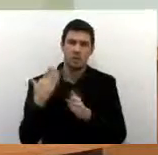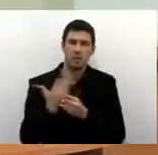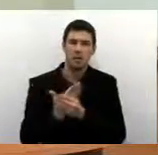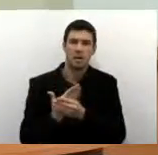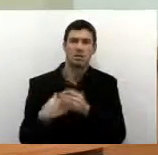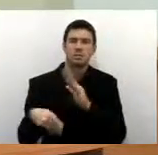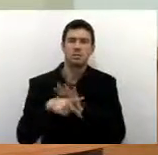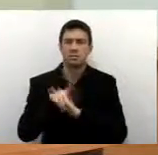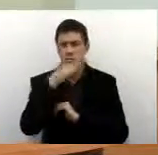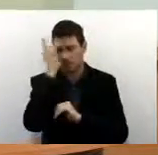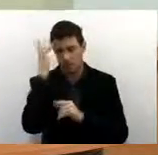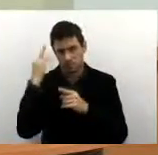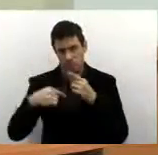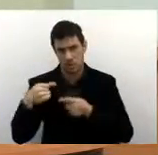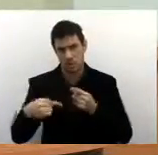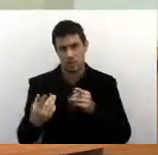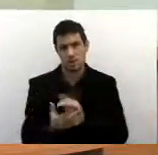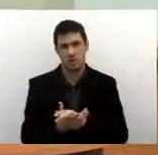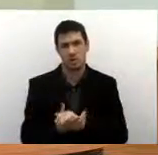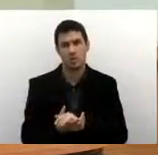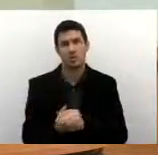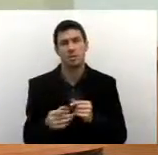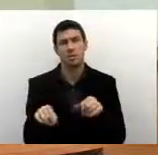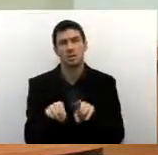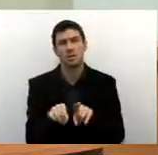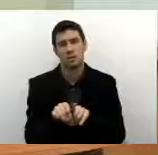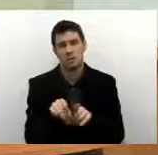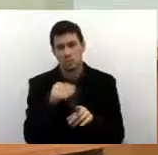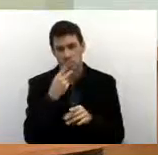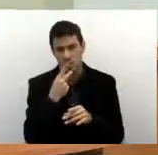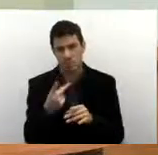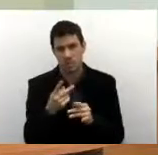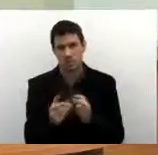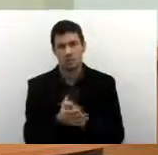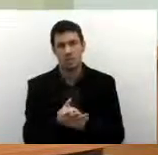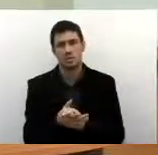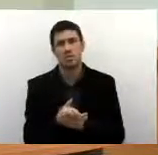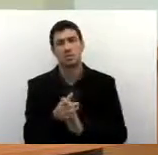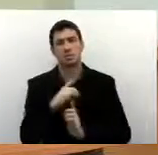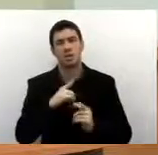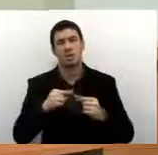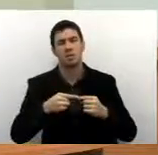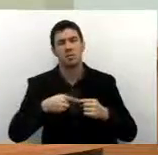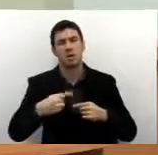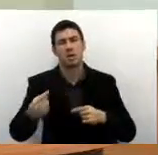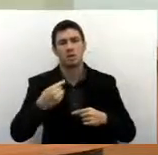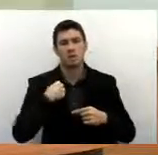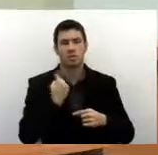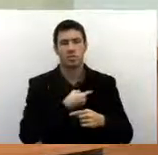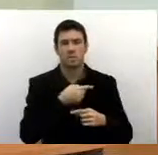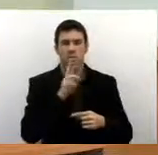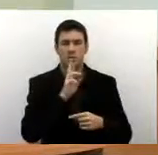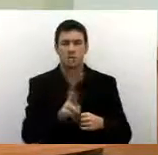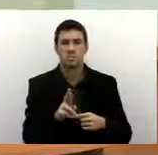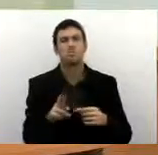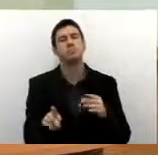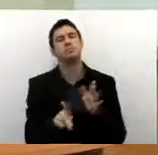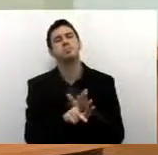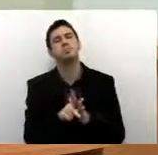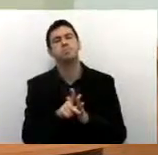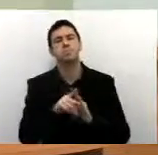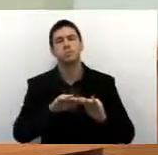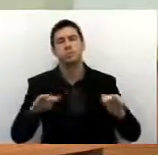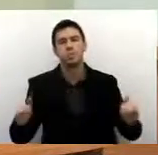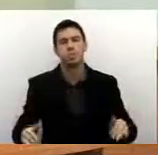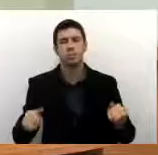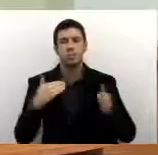já foi vereador nesta casa também, sem falar o período que respondeu administrativamente como diretor, hoje como